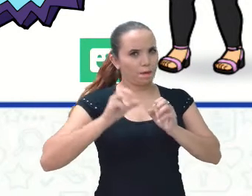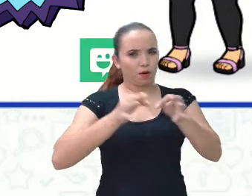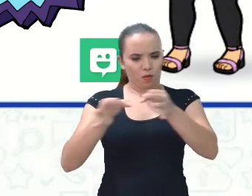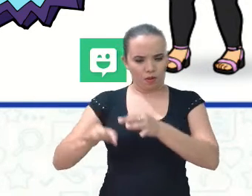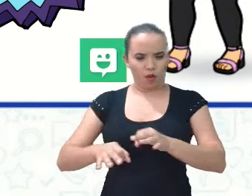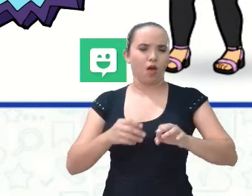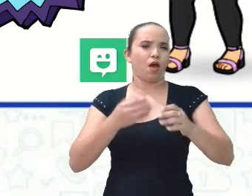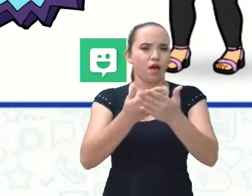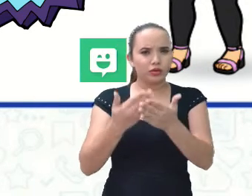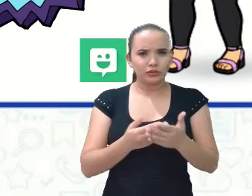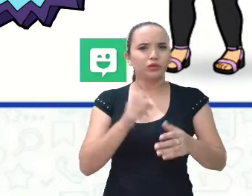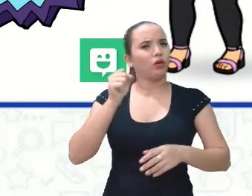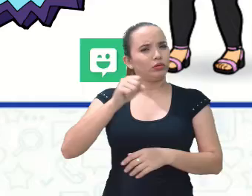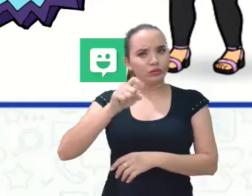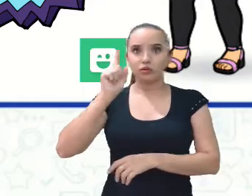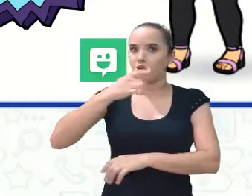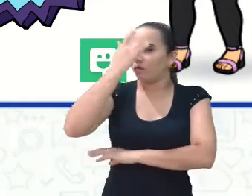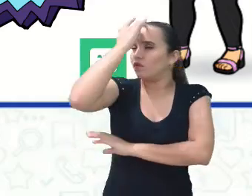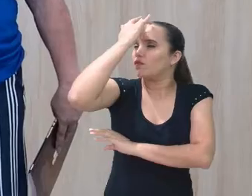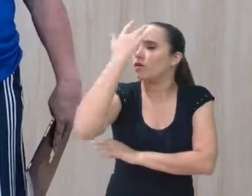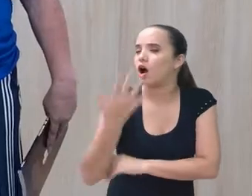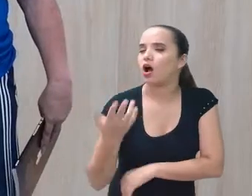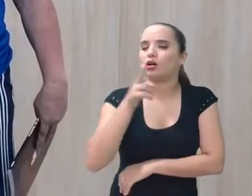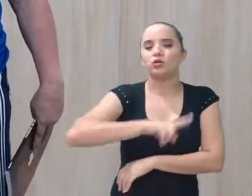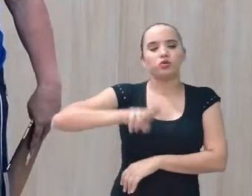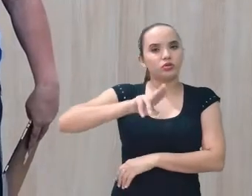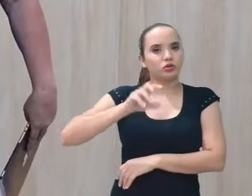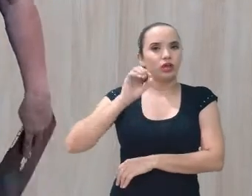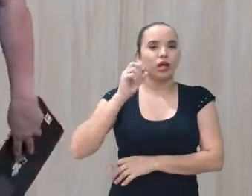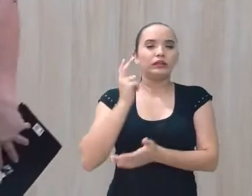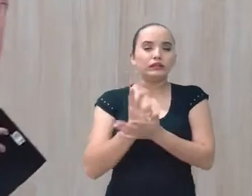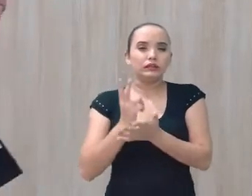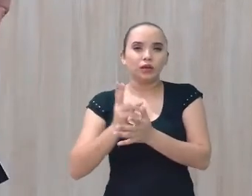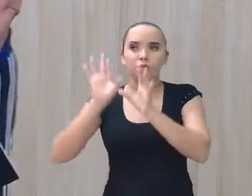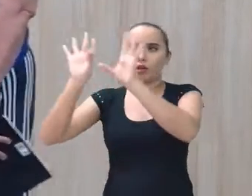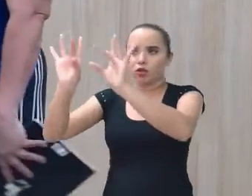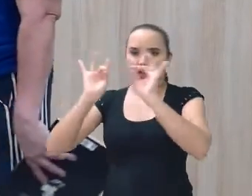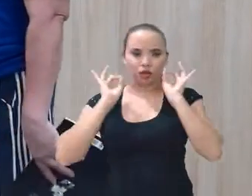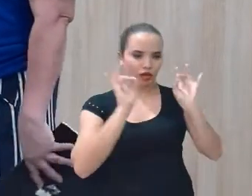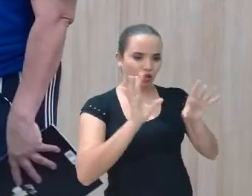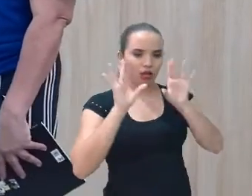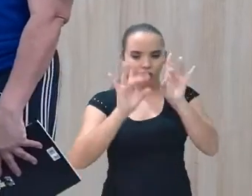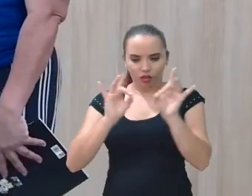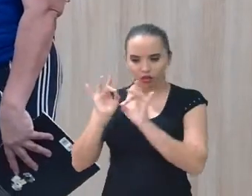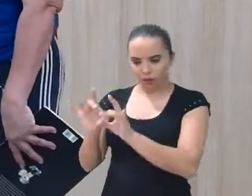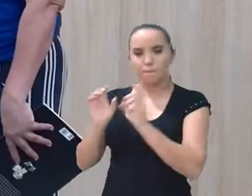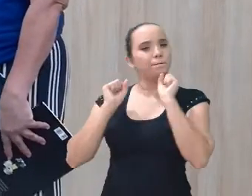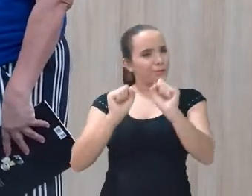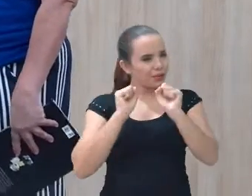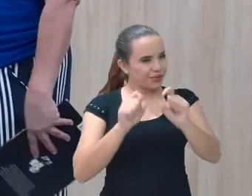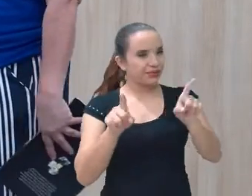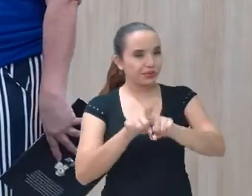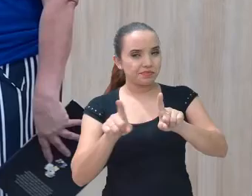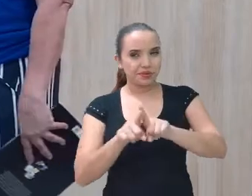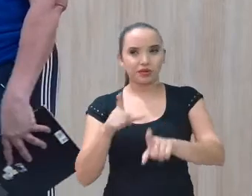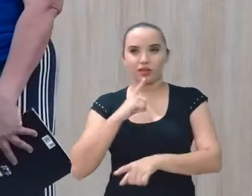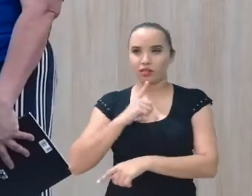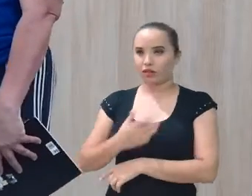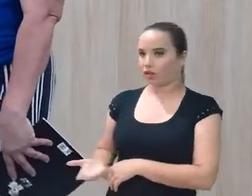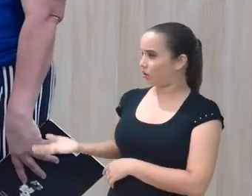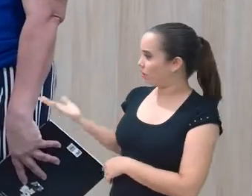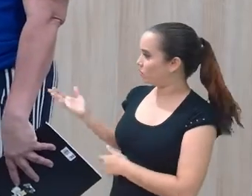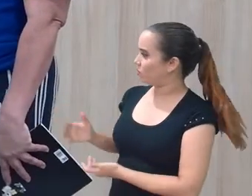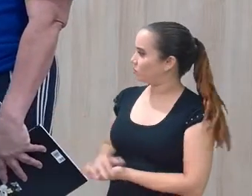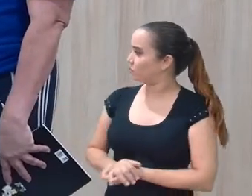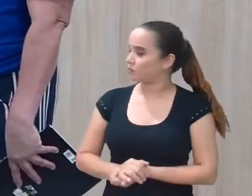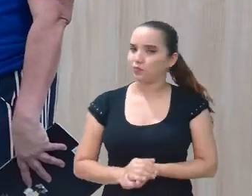é intuitiva, sabe? Você copia e cola. E assim, eu trouxe aqui para mostrar a vocês estão vendo aí, que tem vários